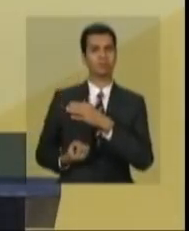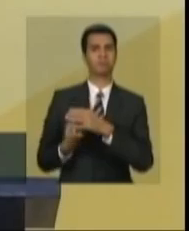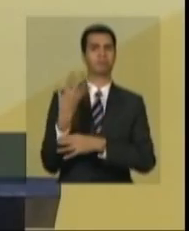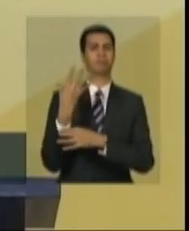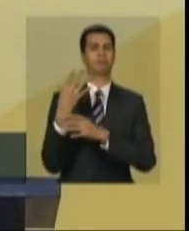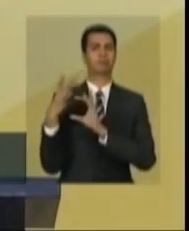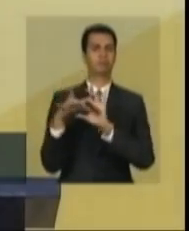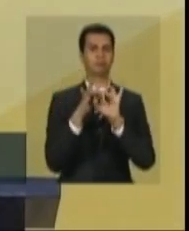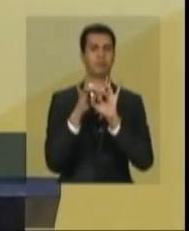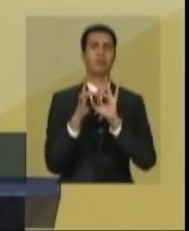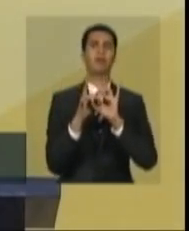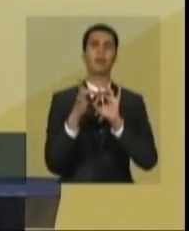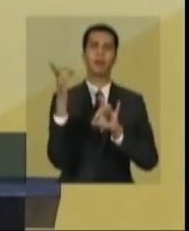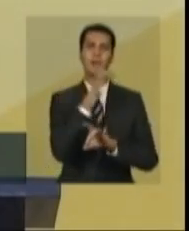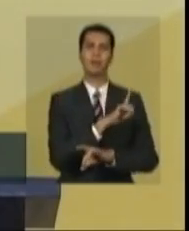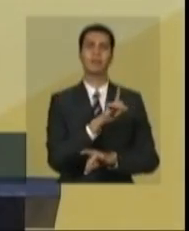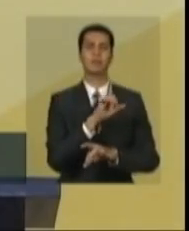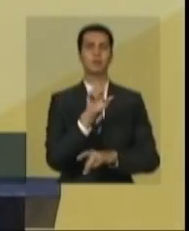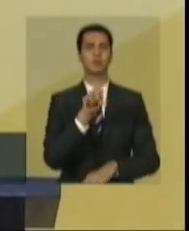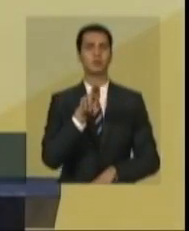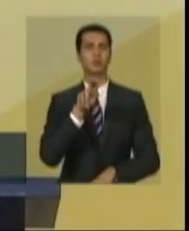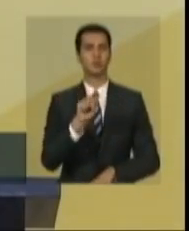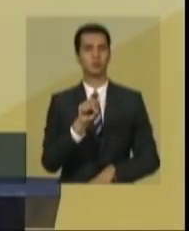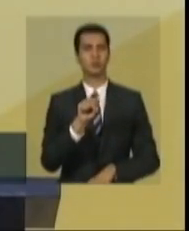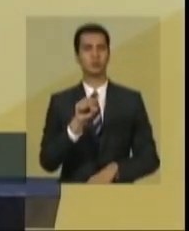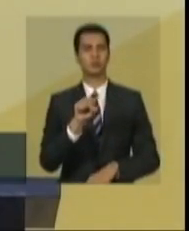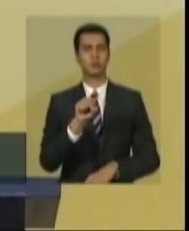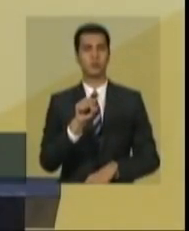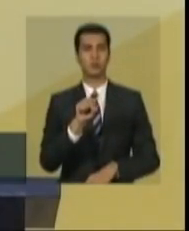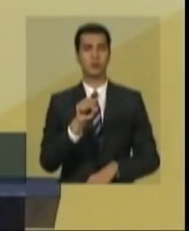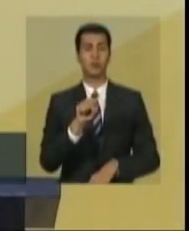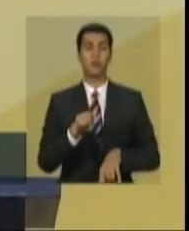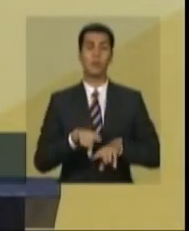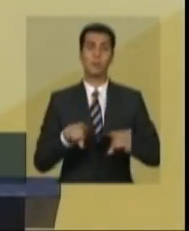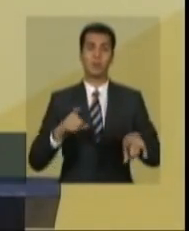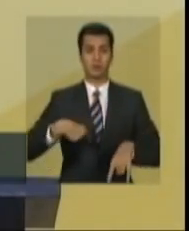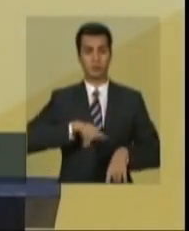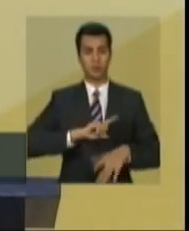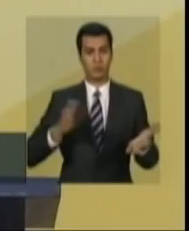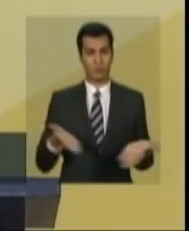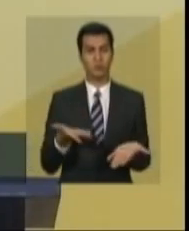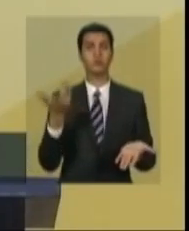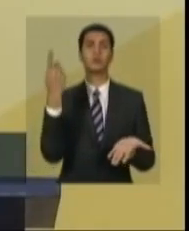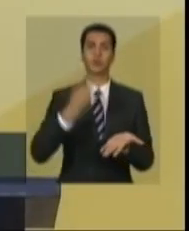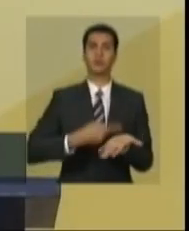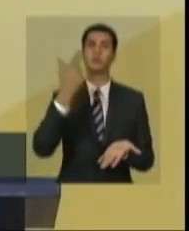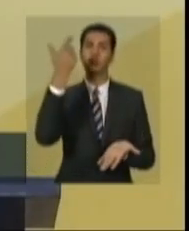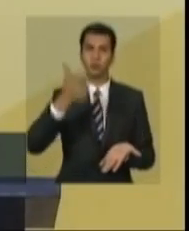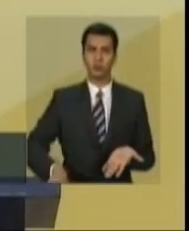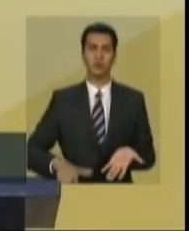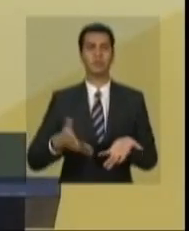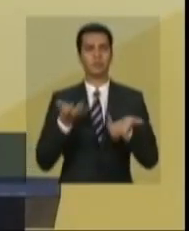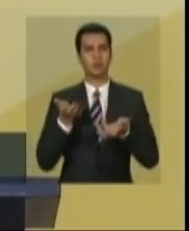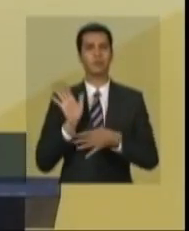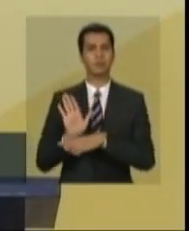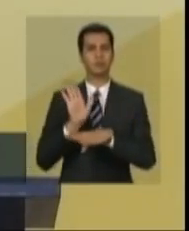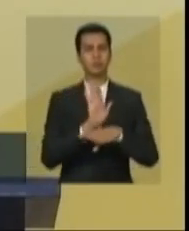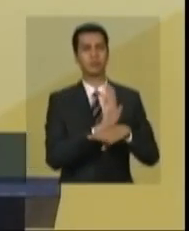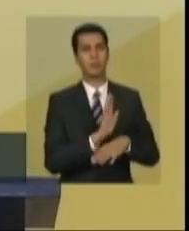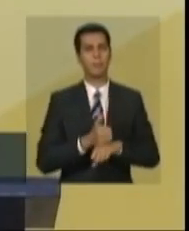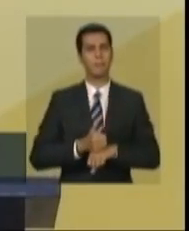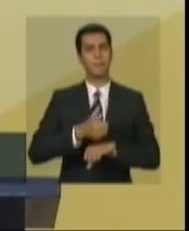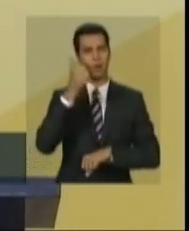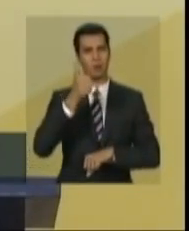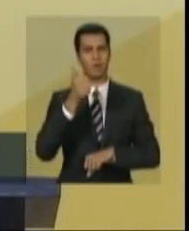no sentido de assegurar que a faremos para melhorar as áreas de emergência